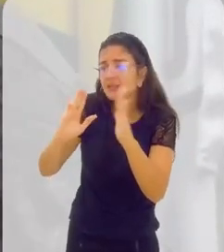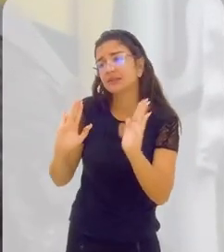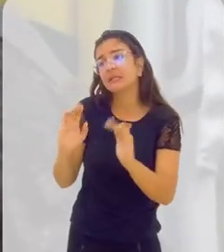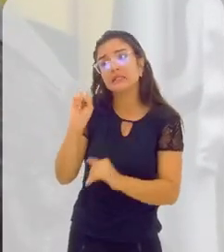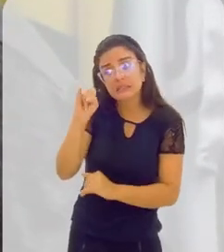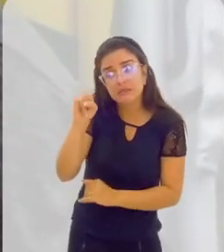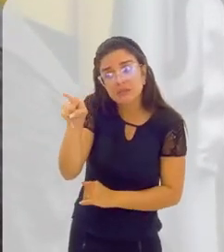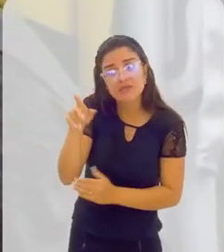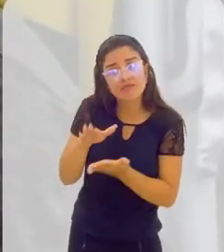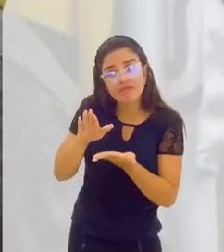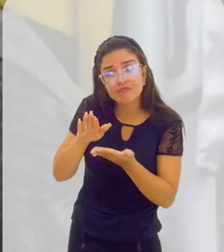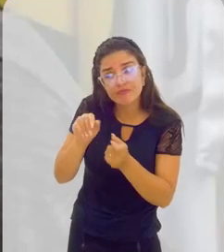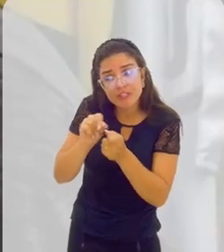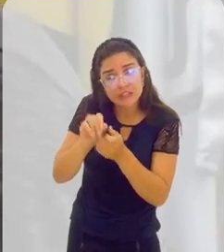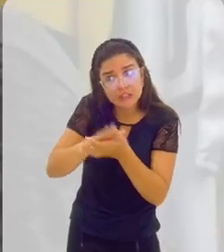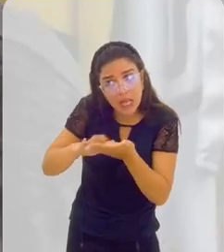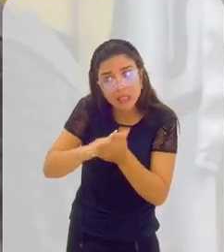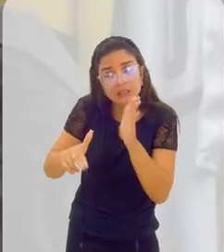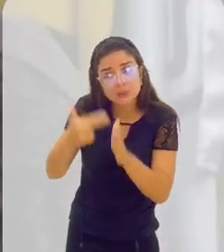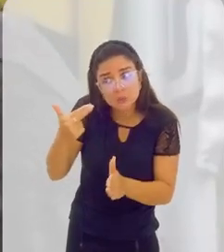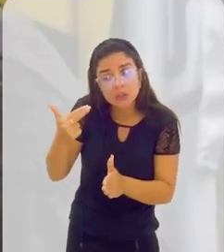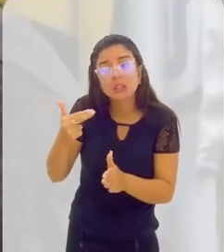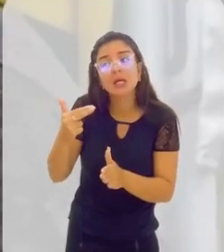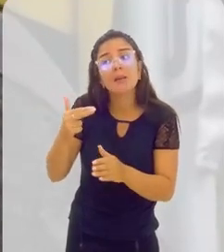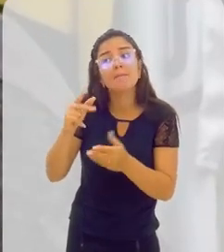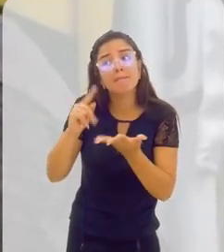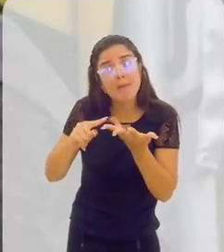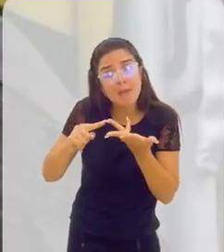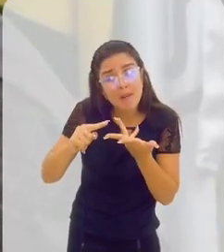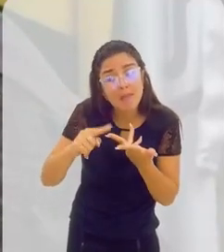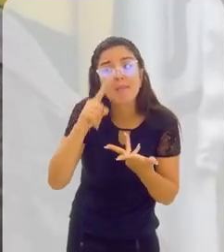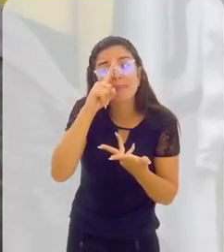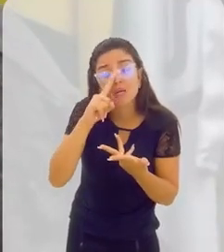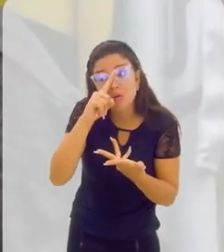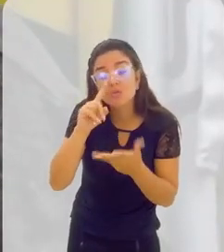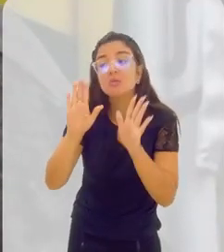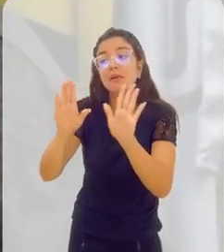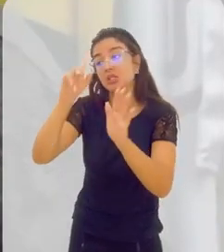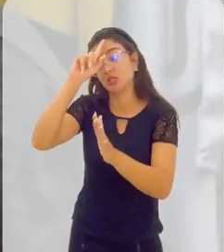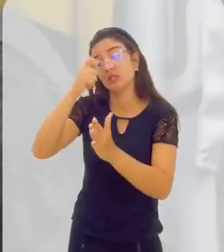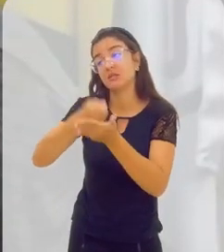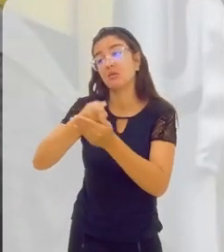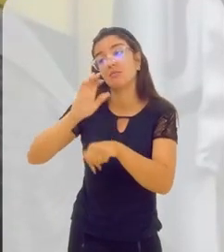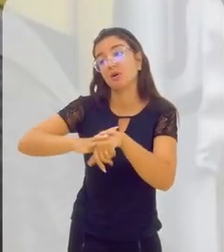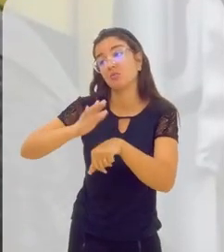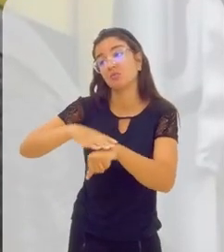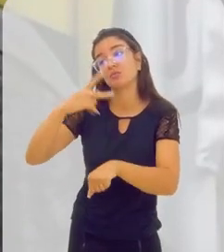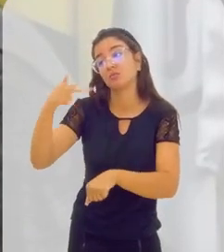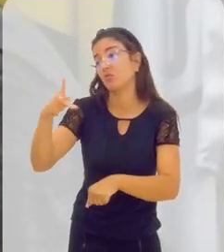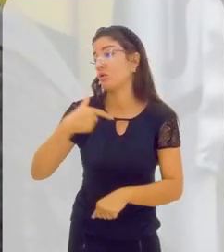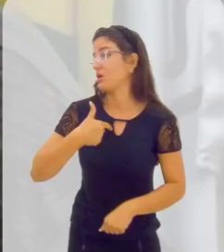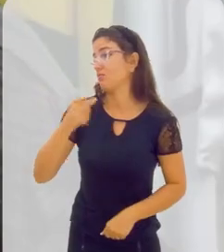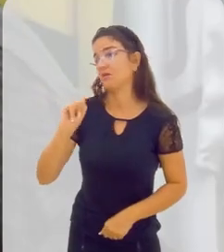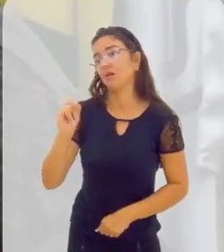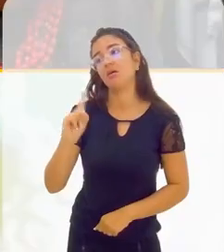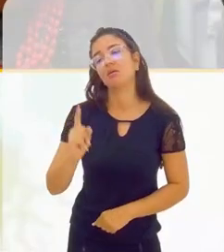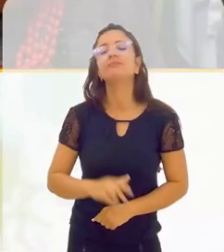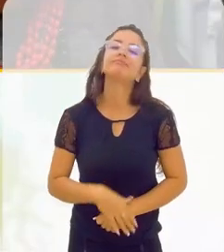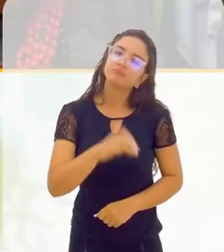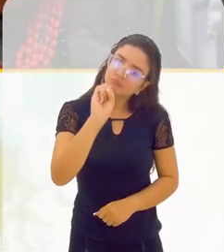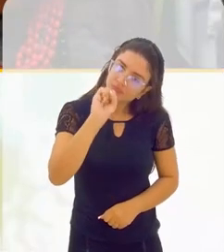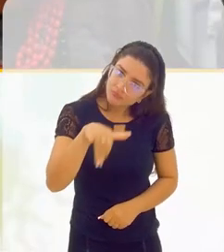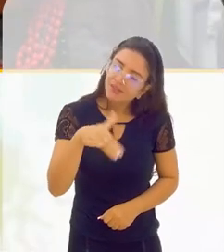não fizer os riscos são esses porém a decisão é sua não é minha não sou eu que vou tomar a decisão